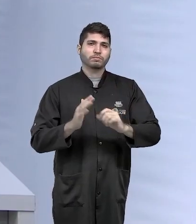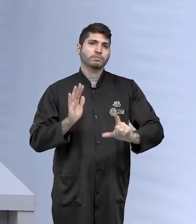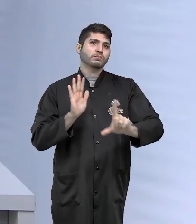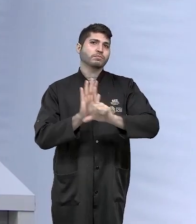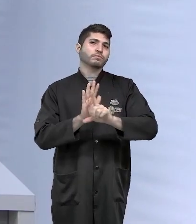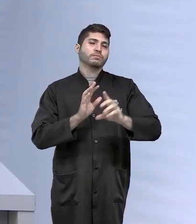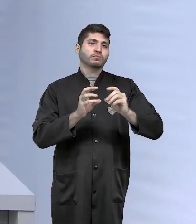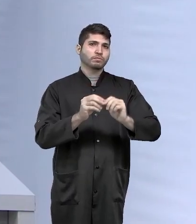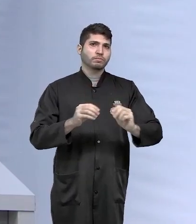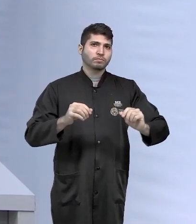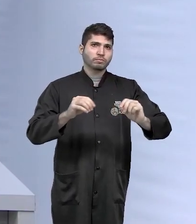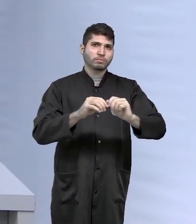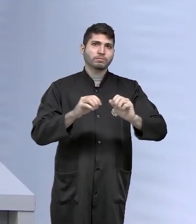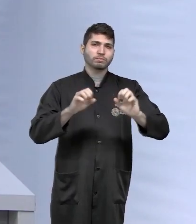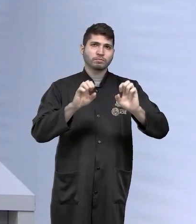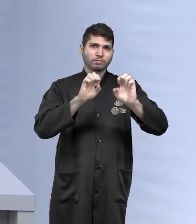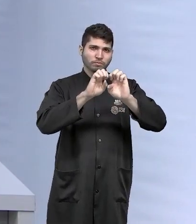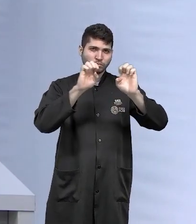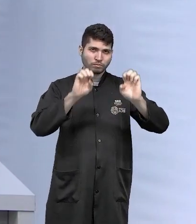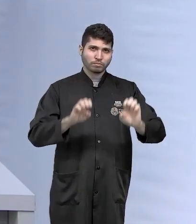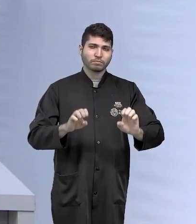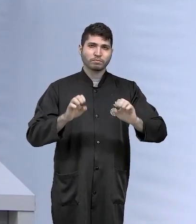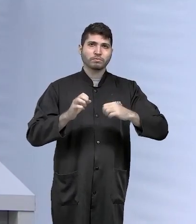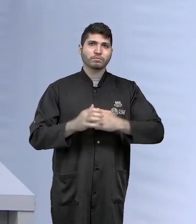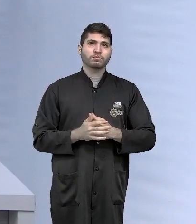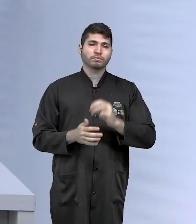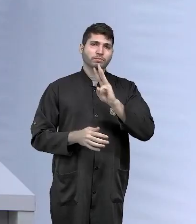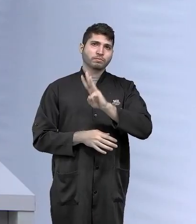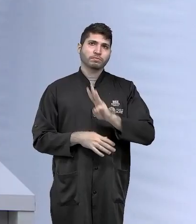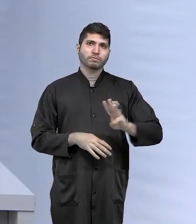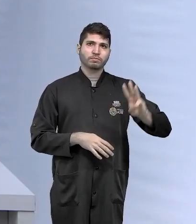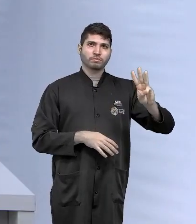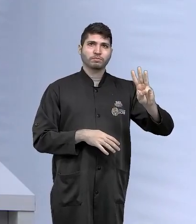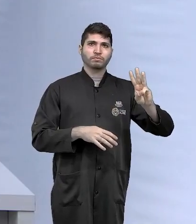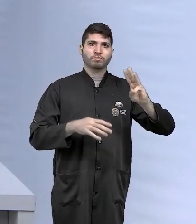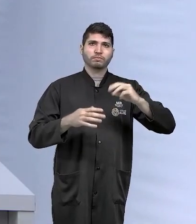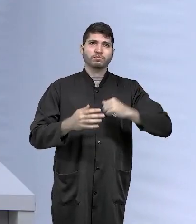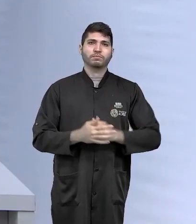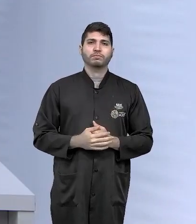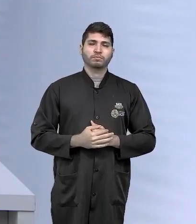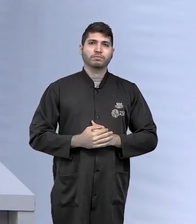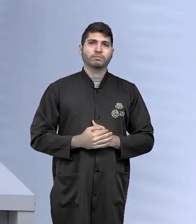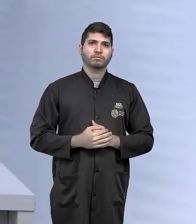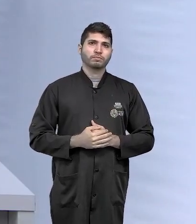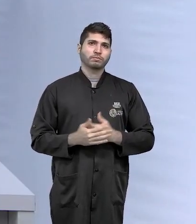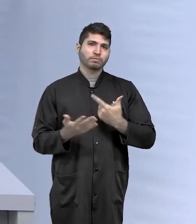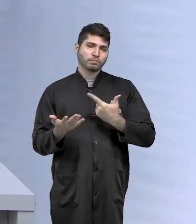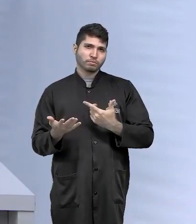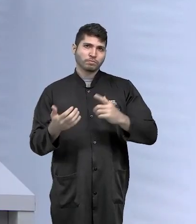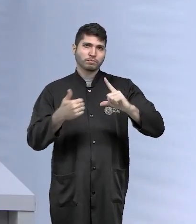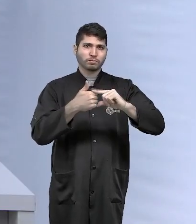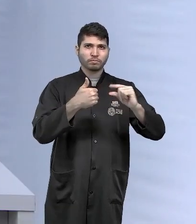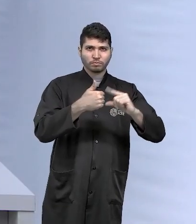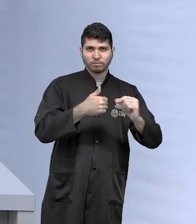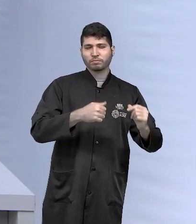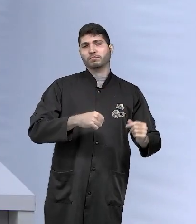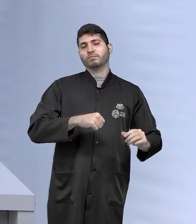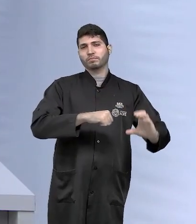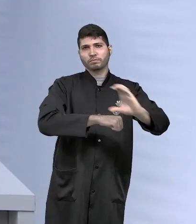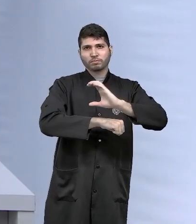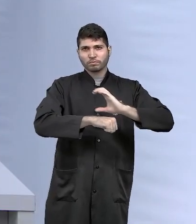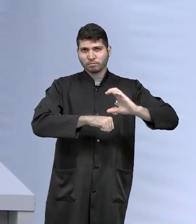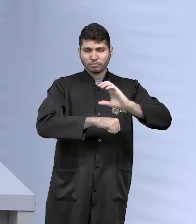Terras na estrutura fundiária do Brasil no site Politize, e os artigos da Constituição foram